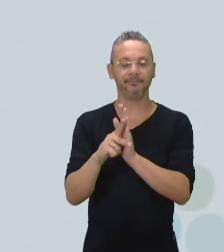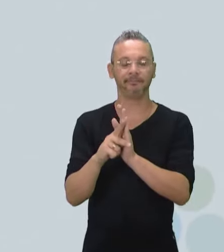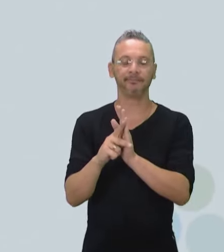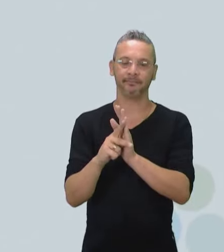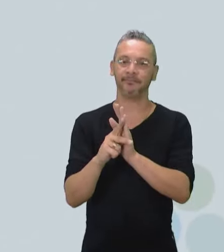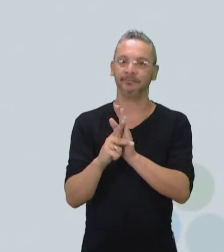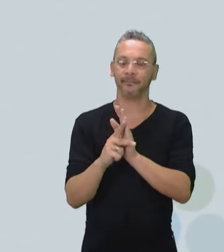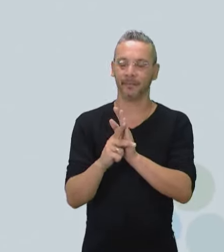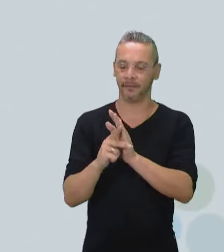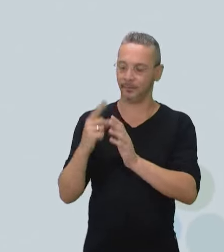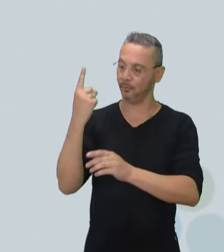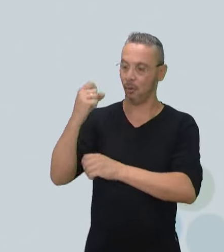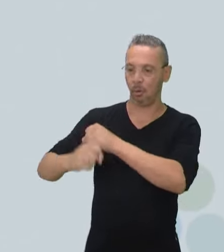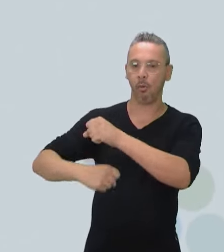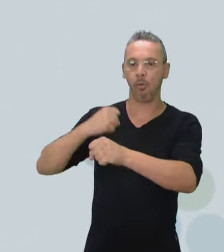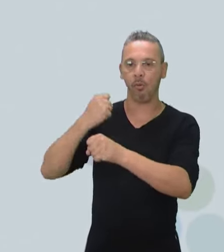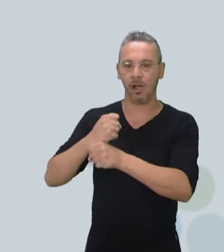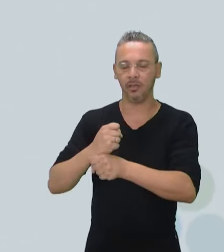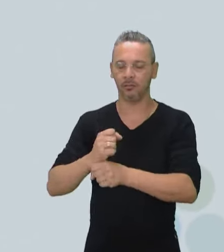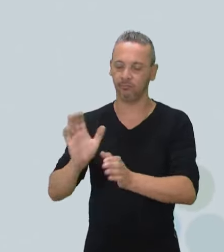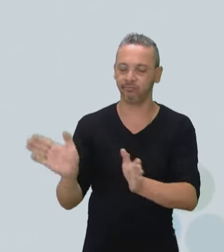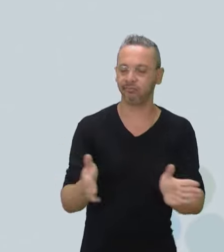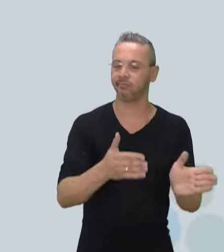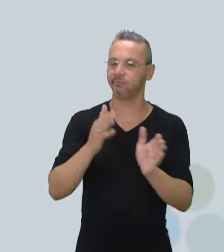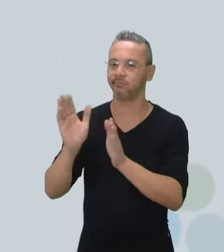produzidos em um ano no país, em um ano inteiro, tá?